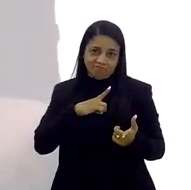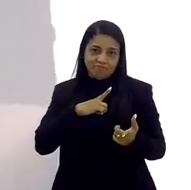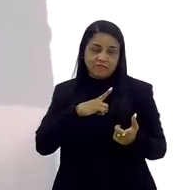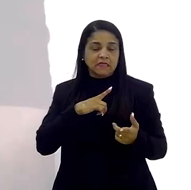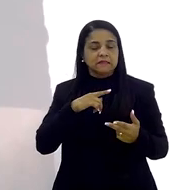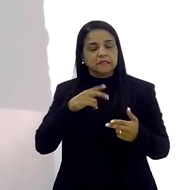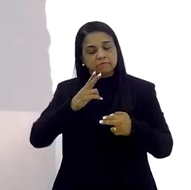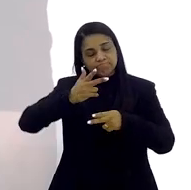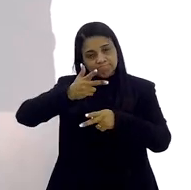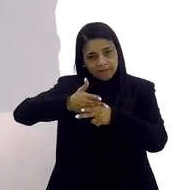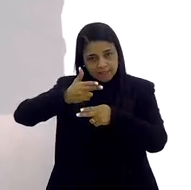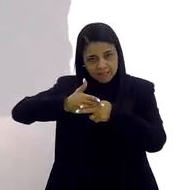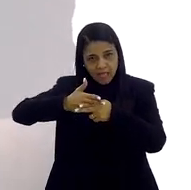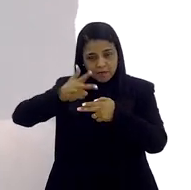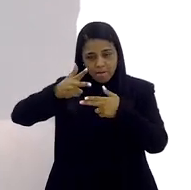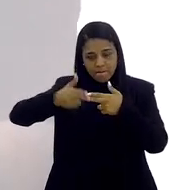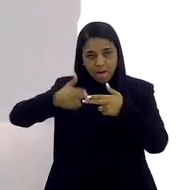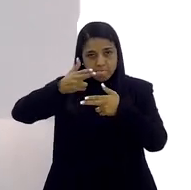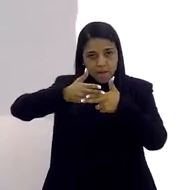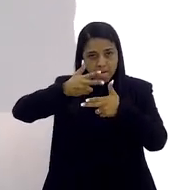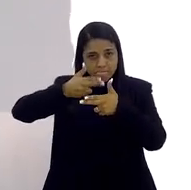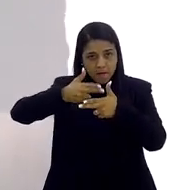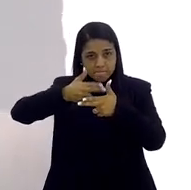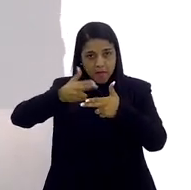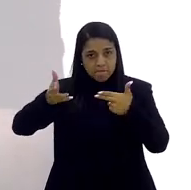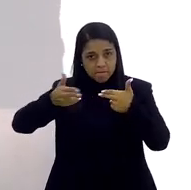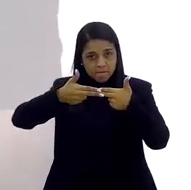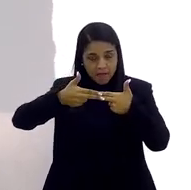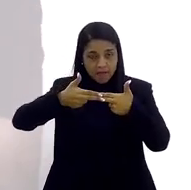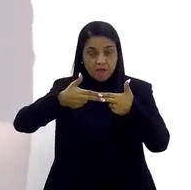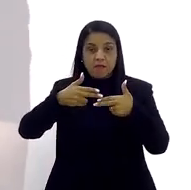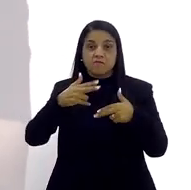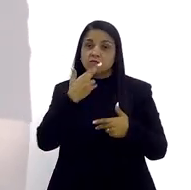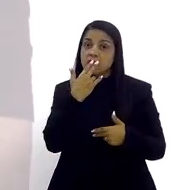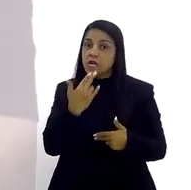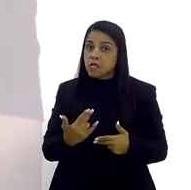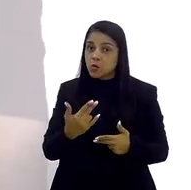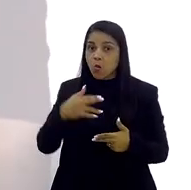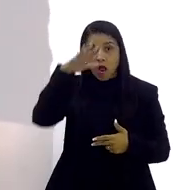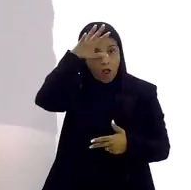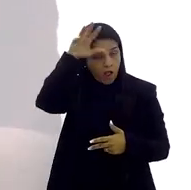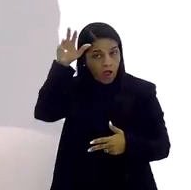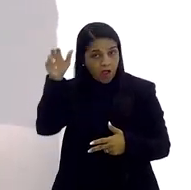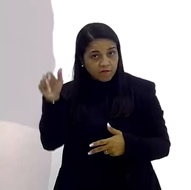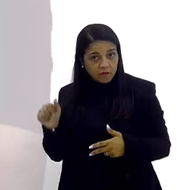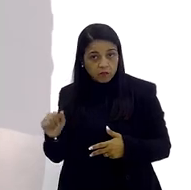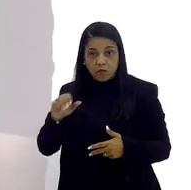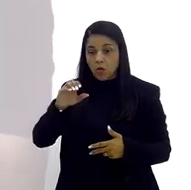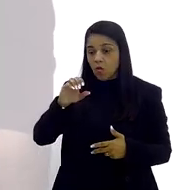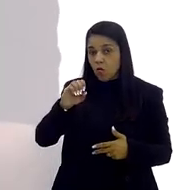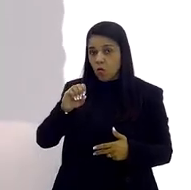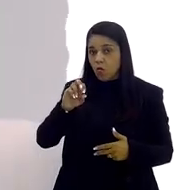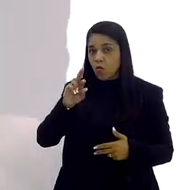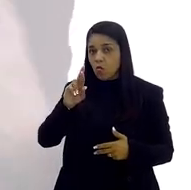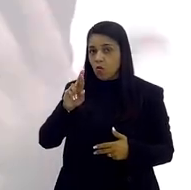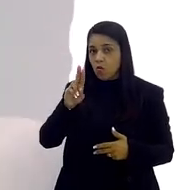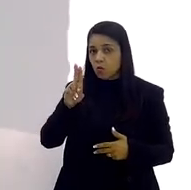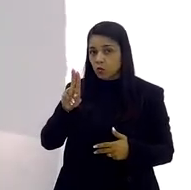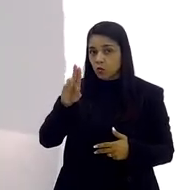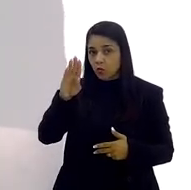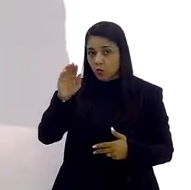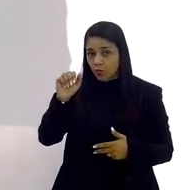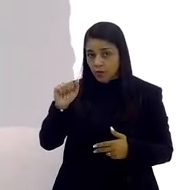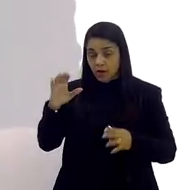umas coisas diferentes da série porque na série por exemplo o diabo ele fala yorubá que é uma língua africana antiga que